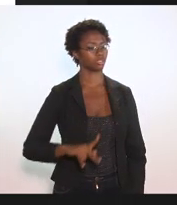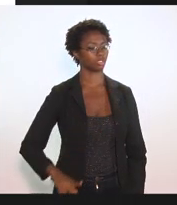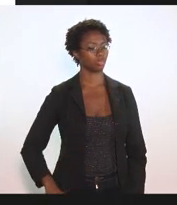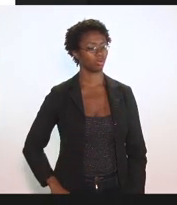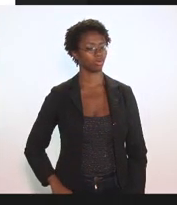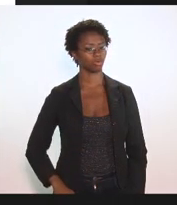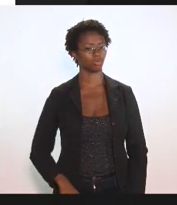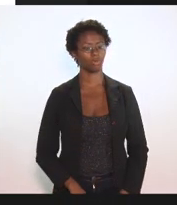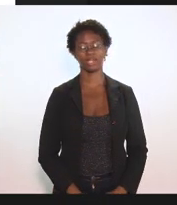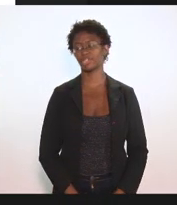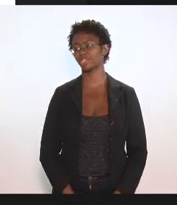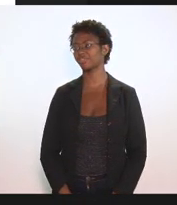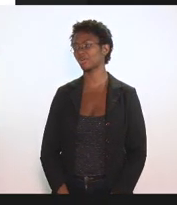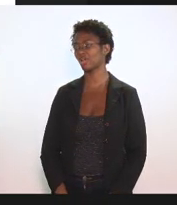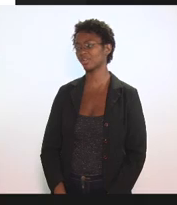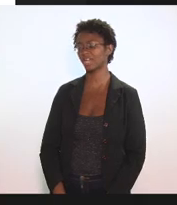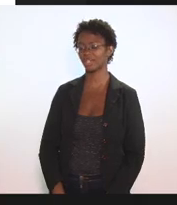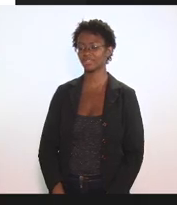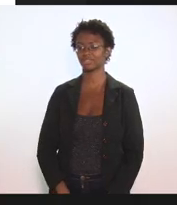Presidente. Deputada Adriana.